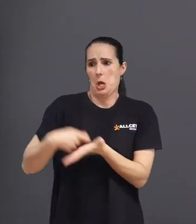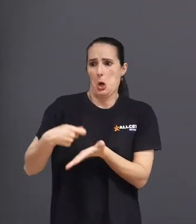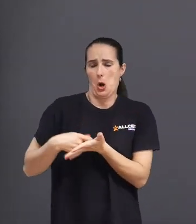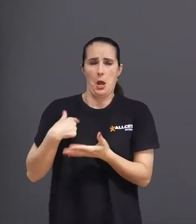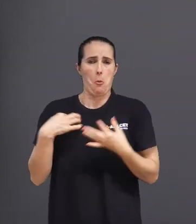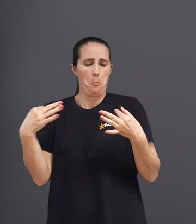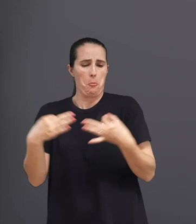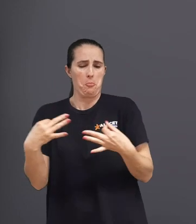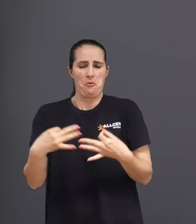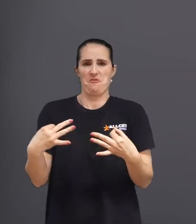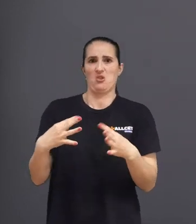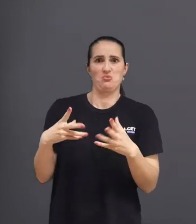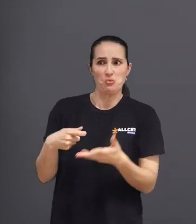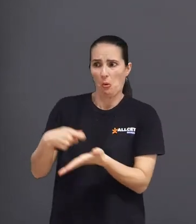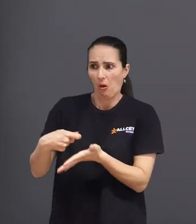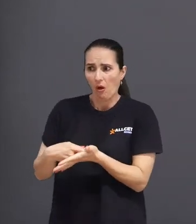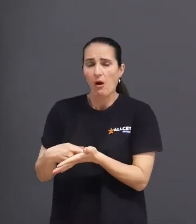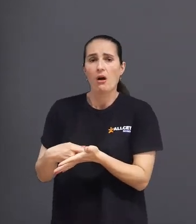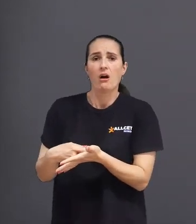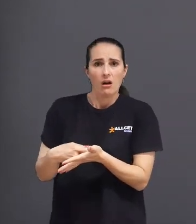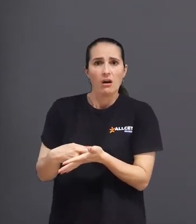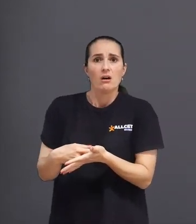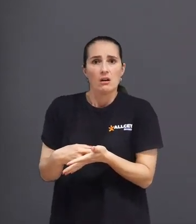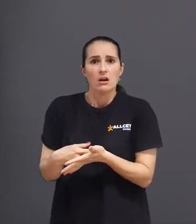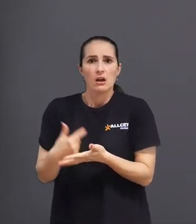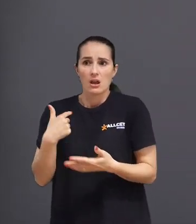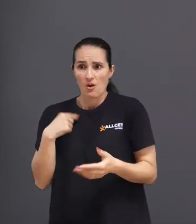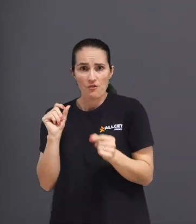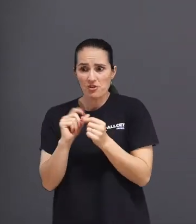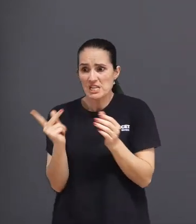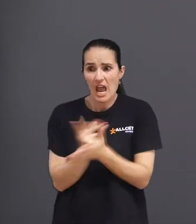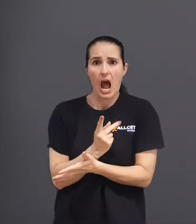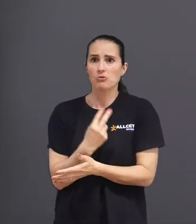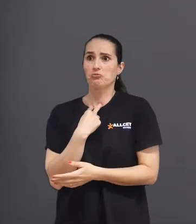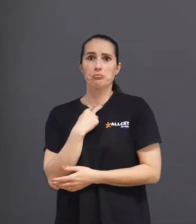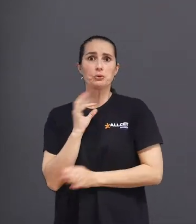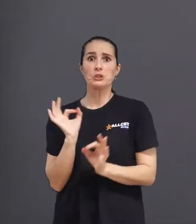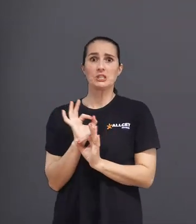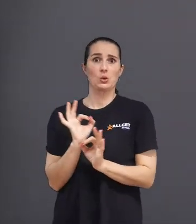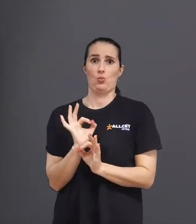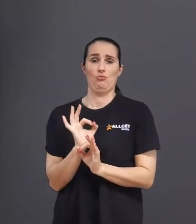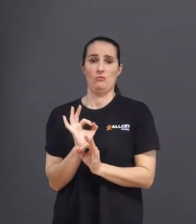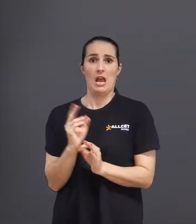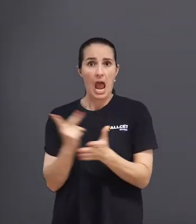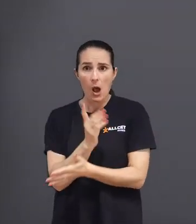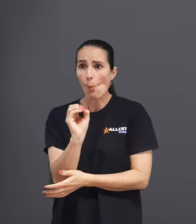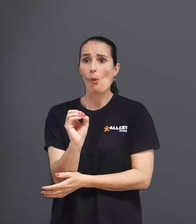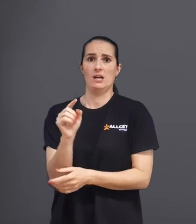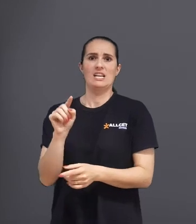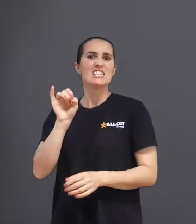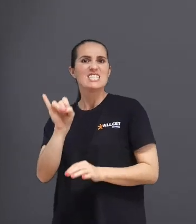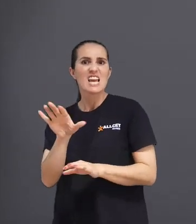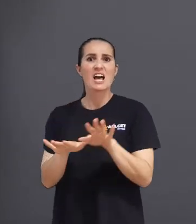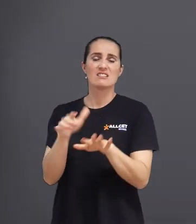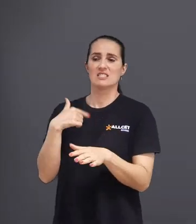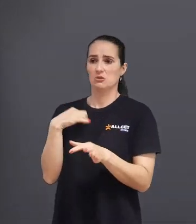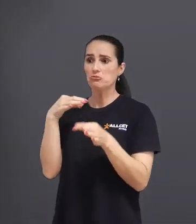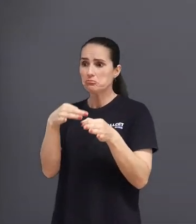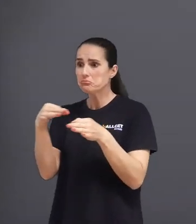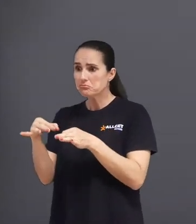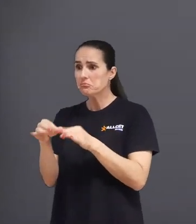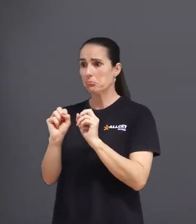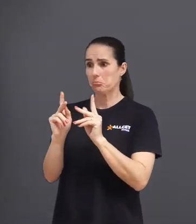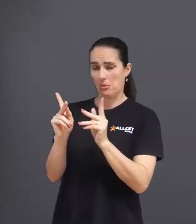mudança muito brusca para mim. Mas primeiro começou com ele, quando a gente saiu de Belo Horizonte, ele